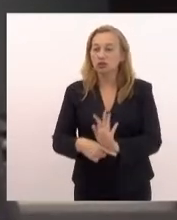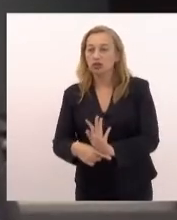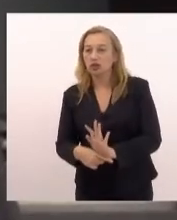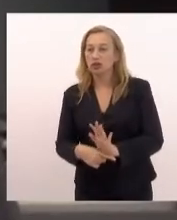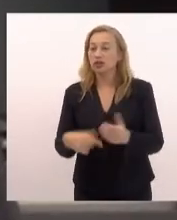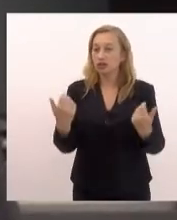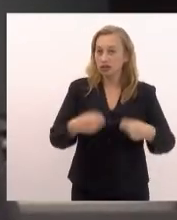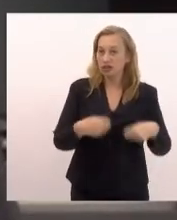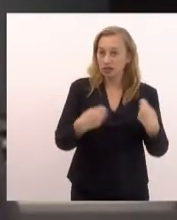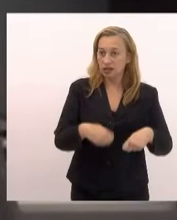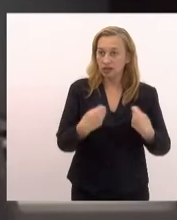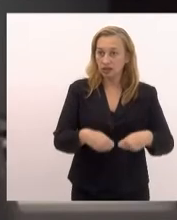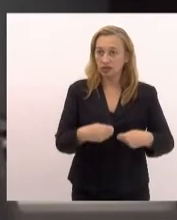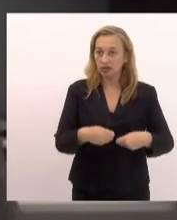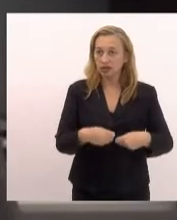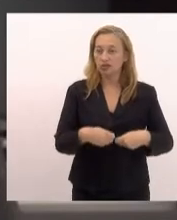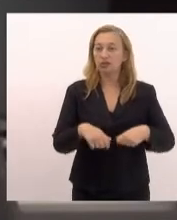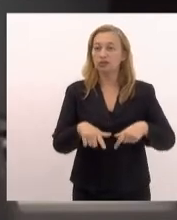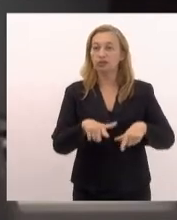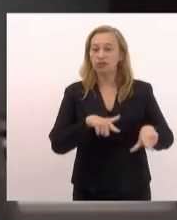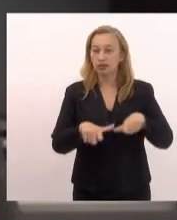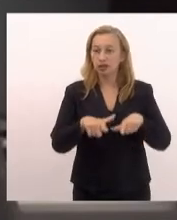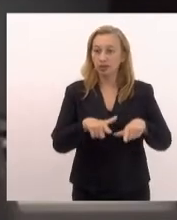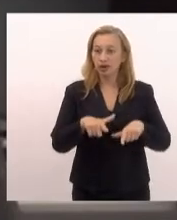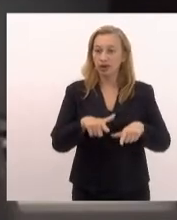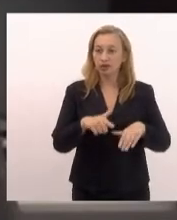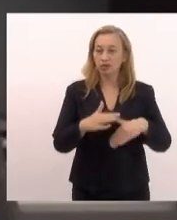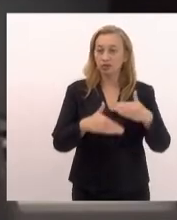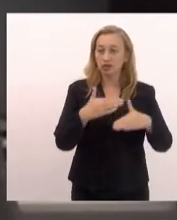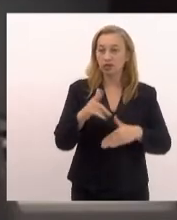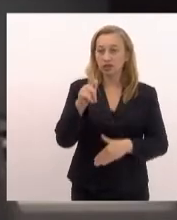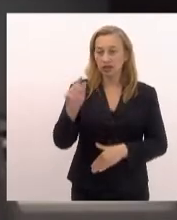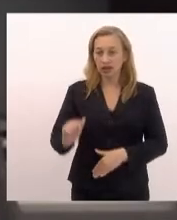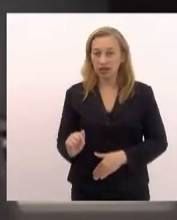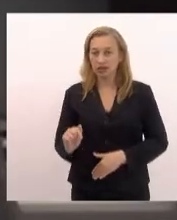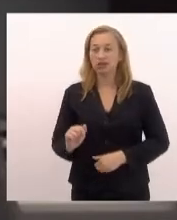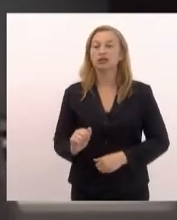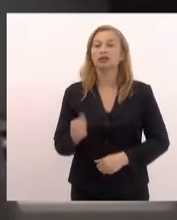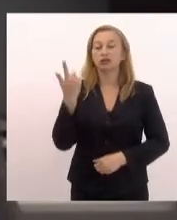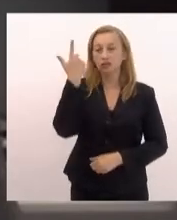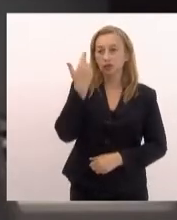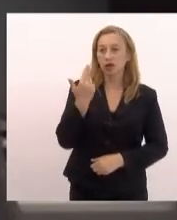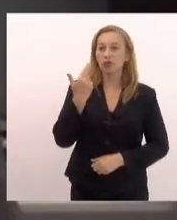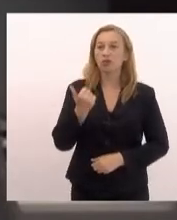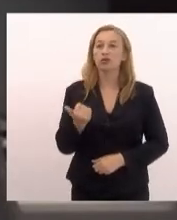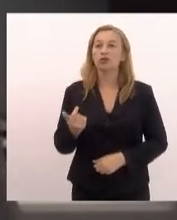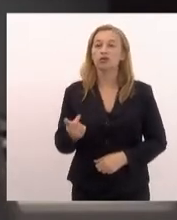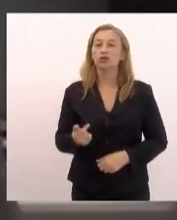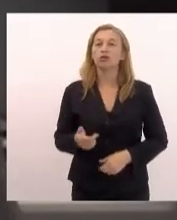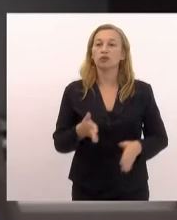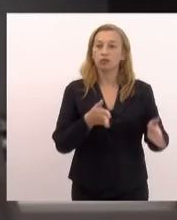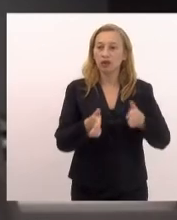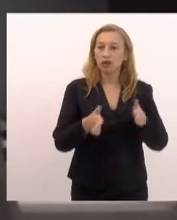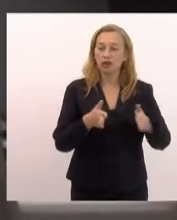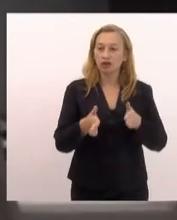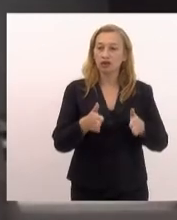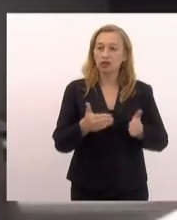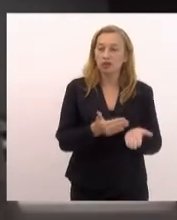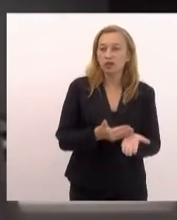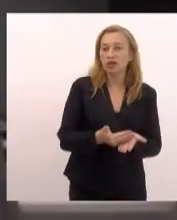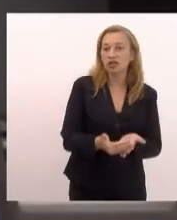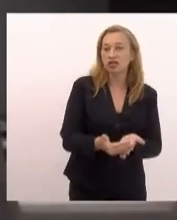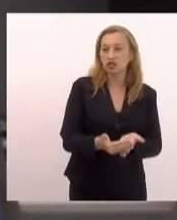necessários para a operação da unidade de processamento de gás natural. A previsão é que a unidade comece a operar